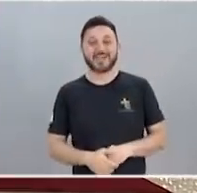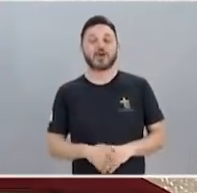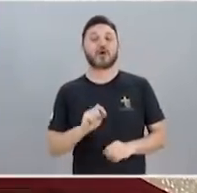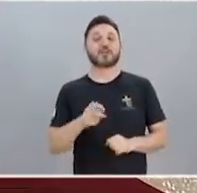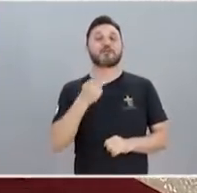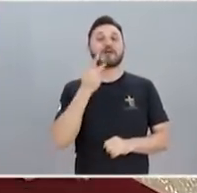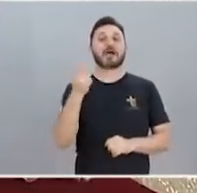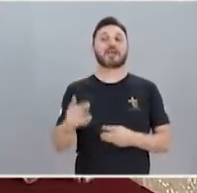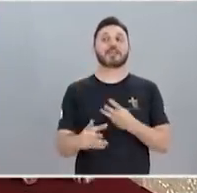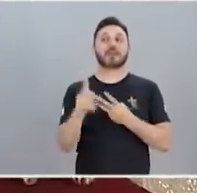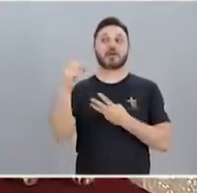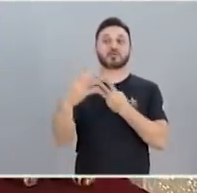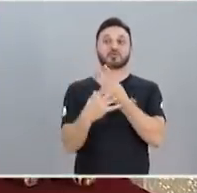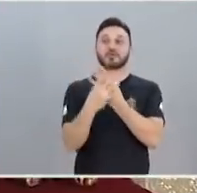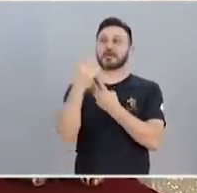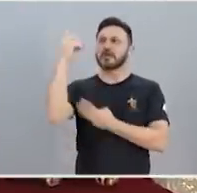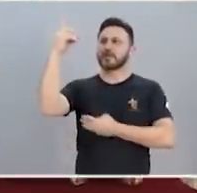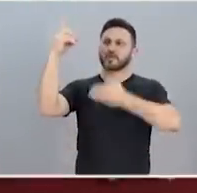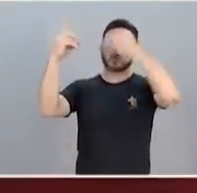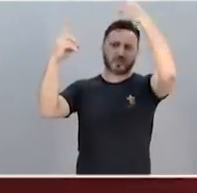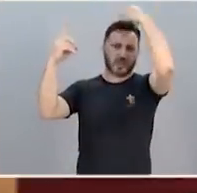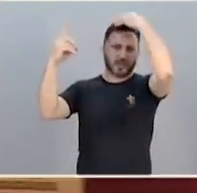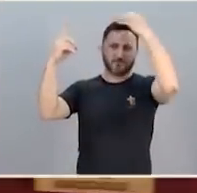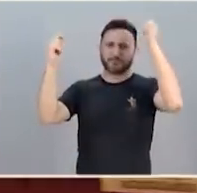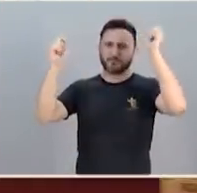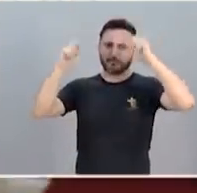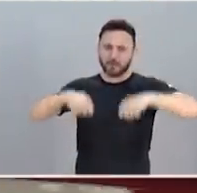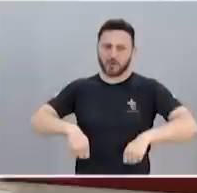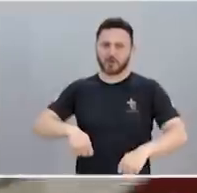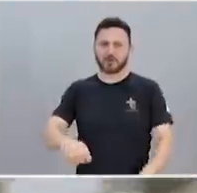nosso soberano Deus, em pé.